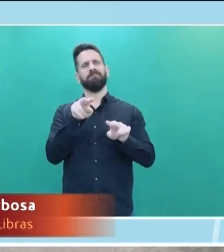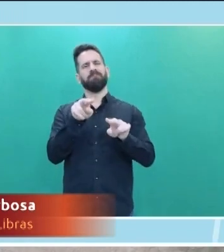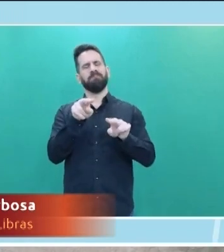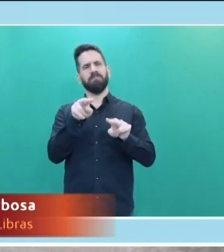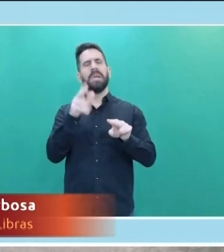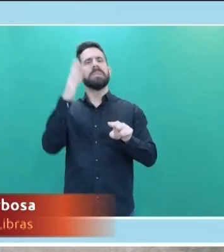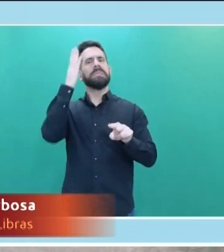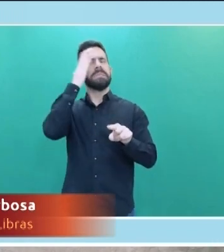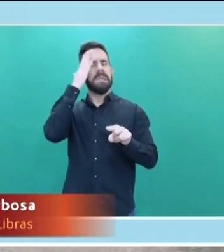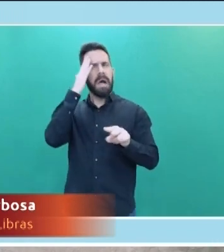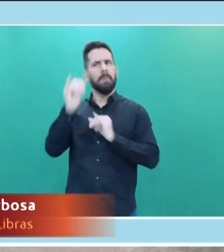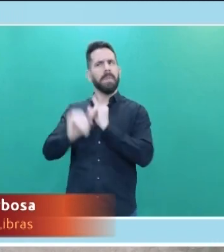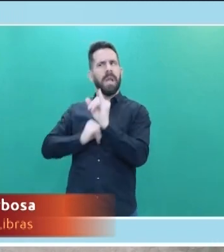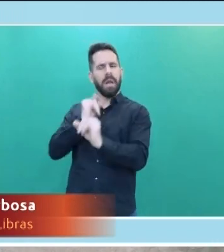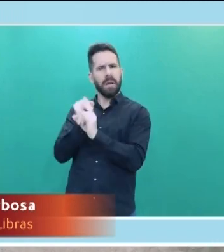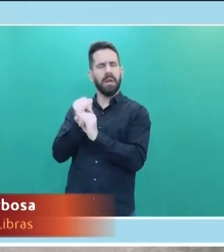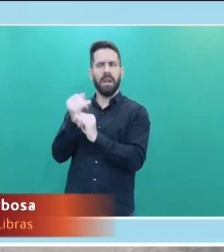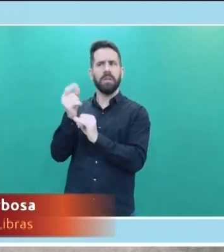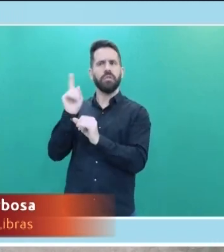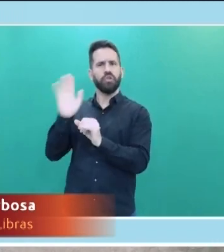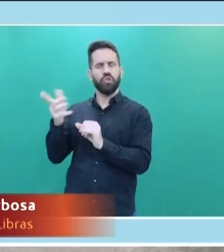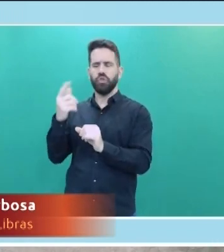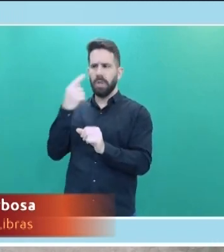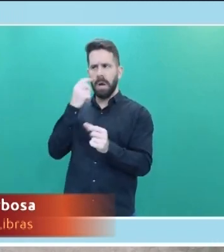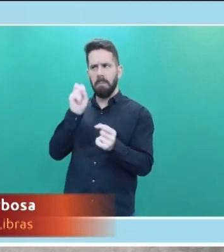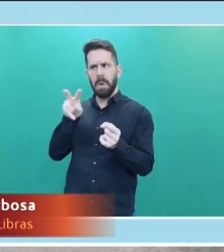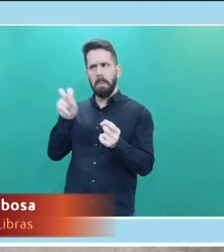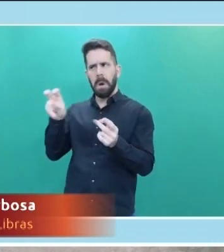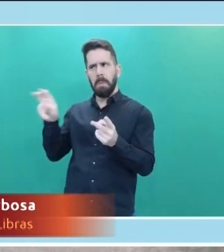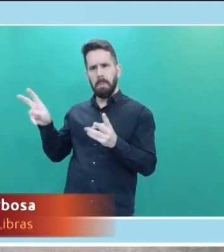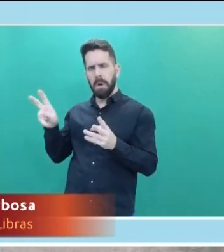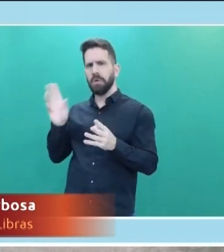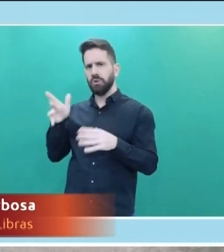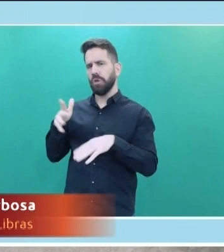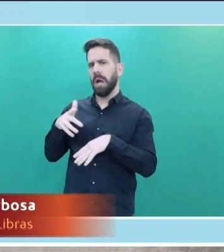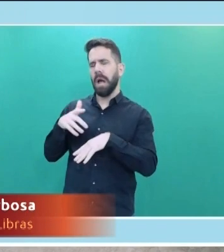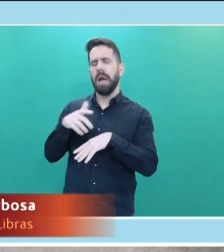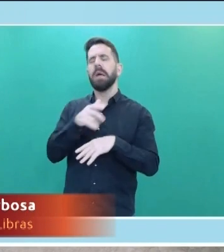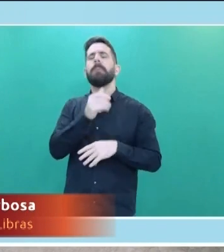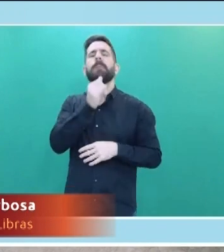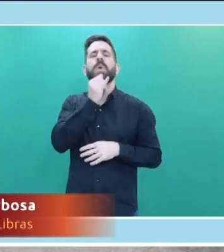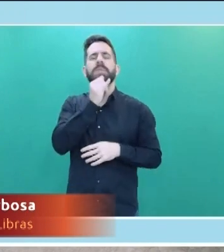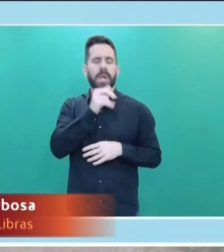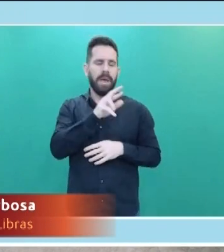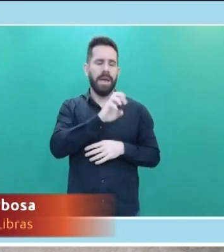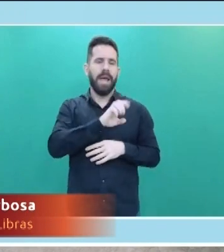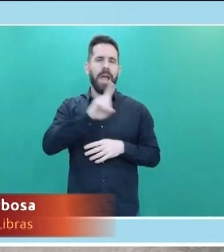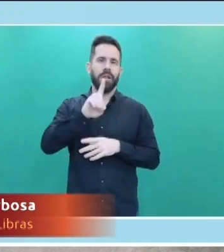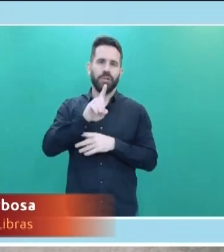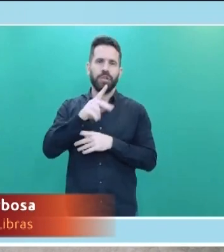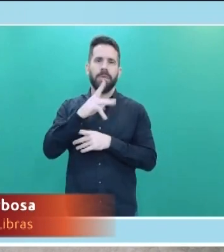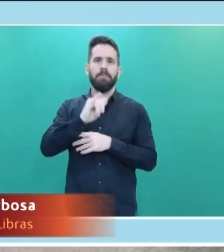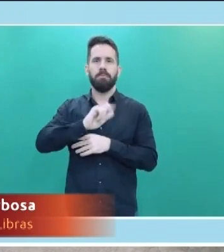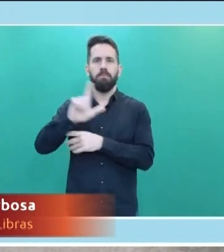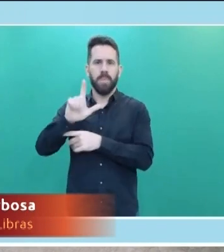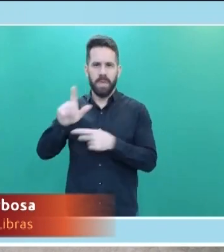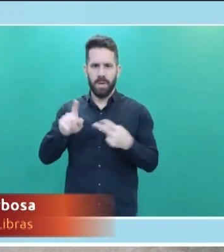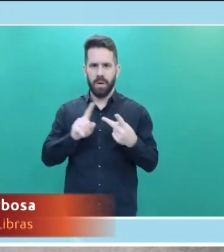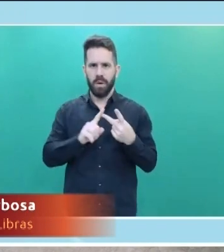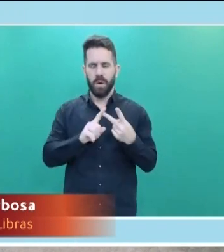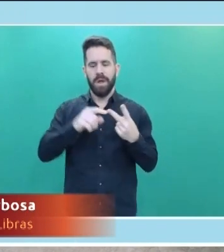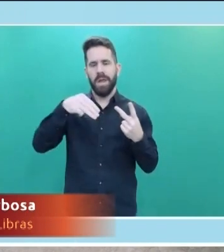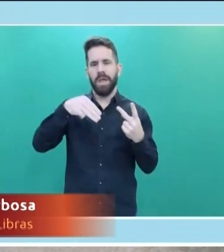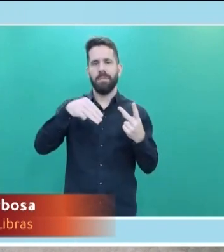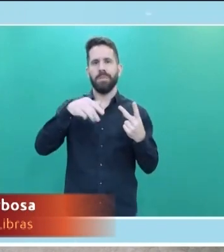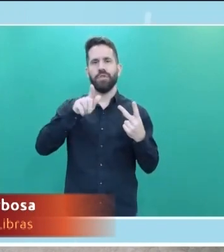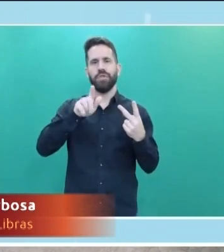internet, à televisão, viu em algum momento nessas últimas semanas, né? Red Pill, MGTOW, Incel, Homem